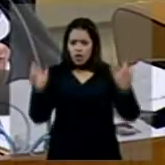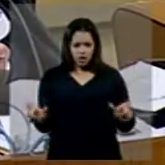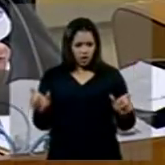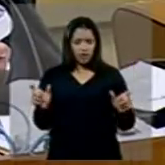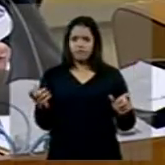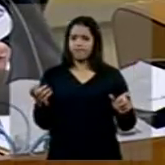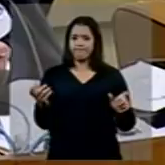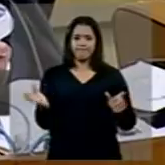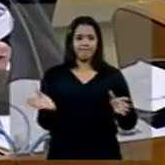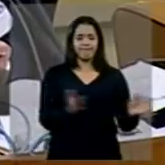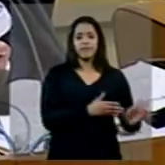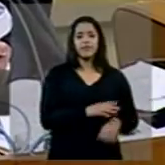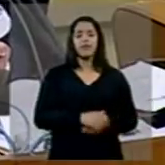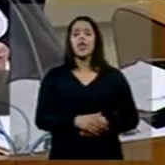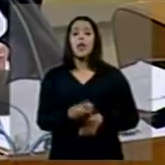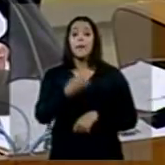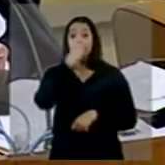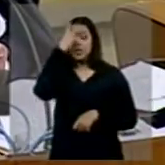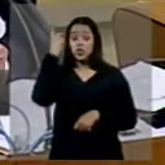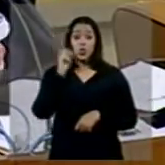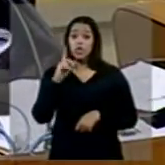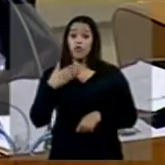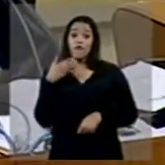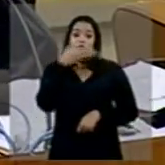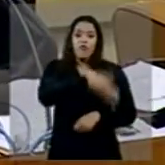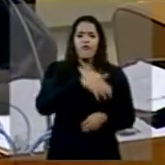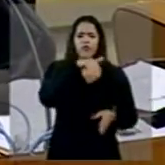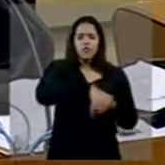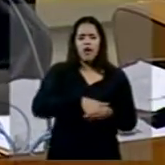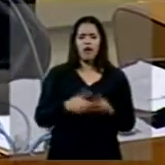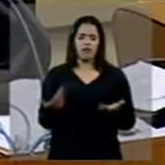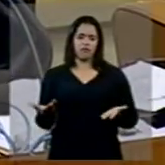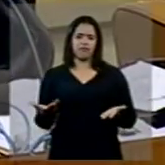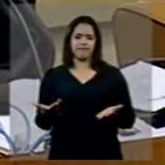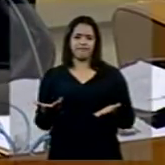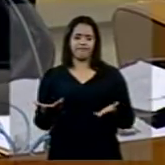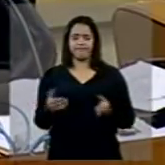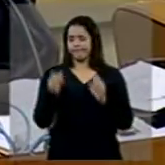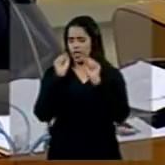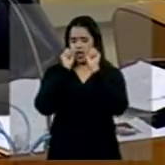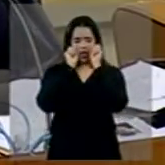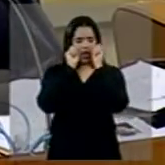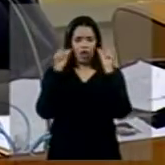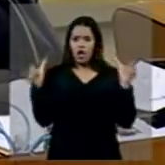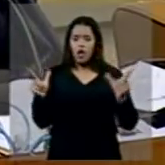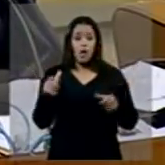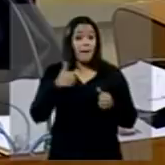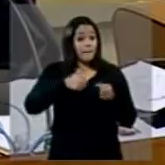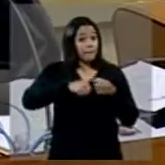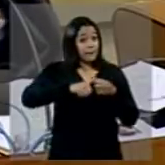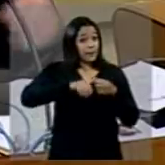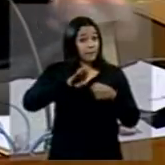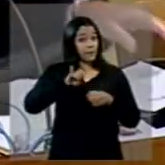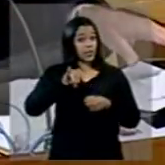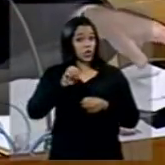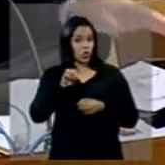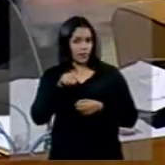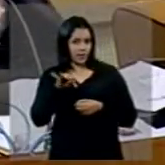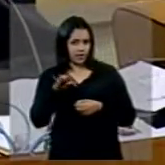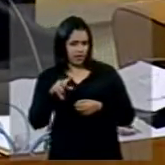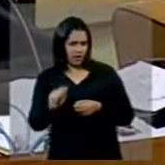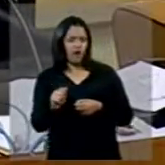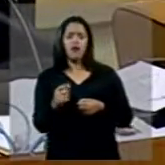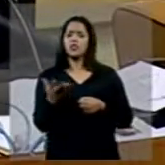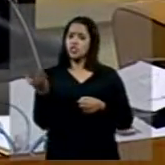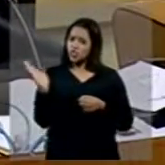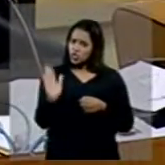que não compareceram às três eleições anteriores. Ora, evidentemente que a biometria ela veio cumprir aquilo